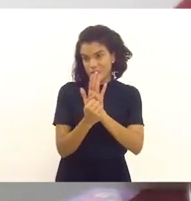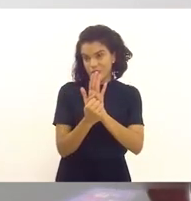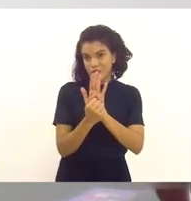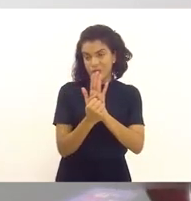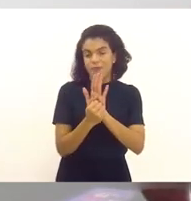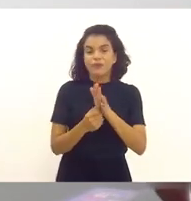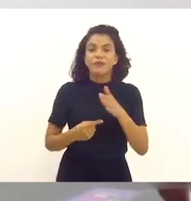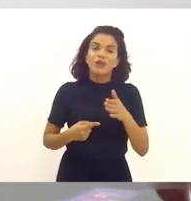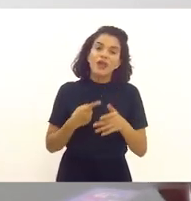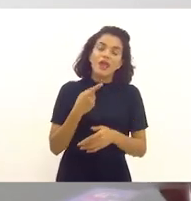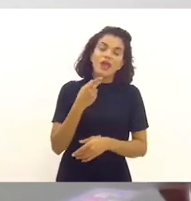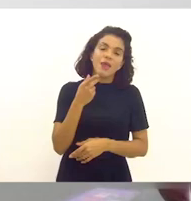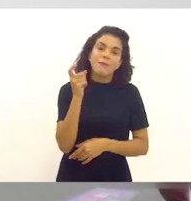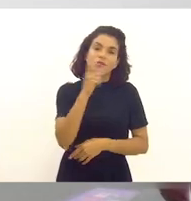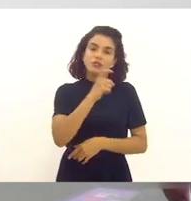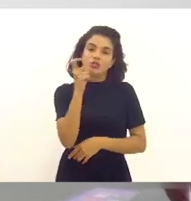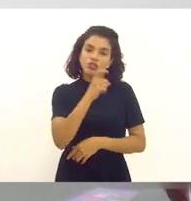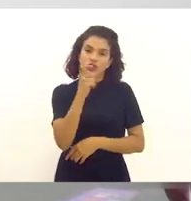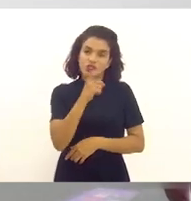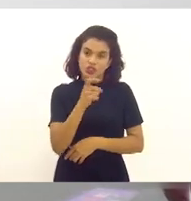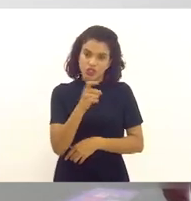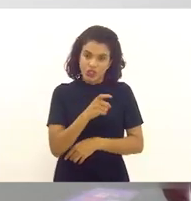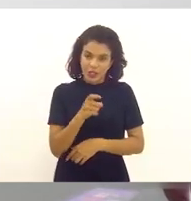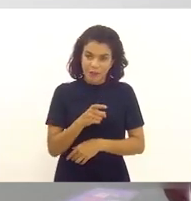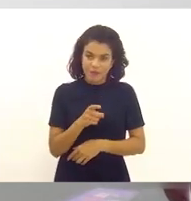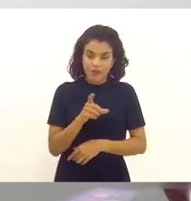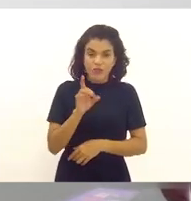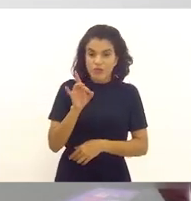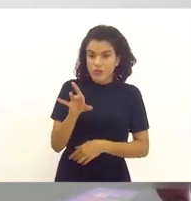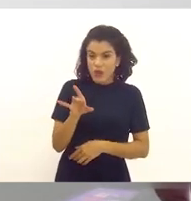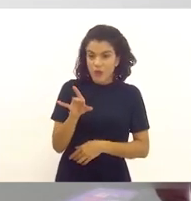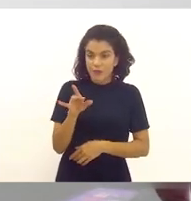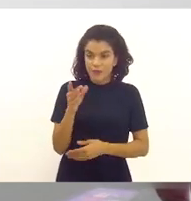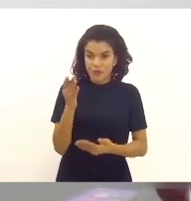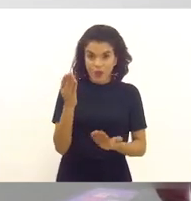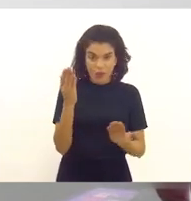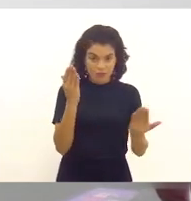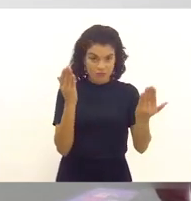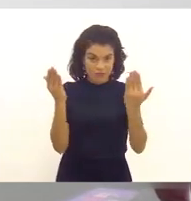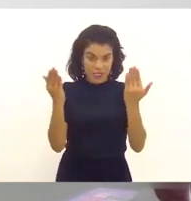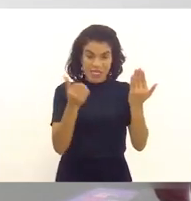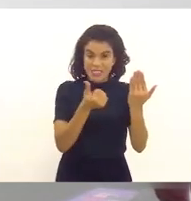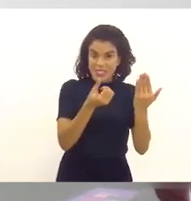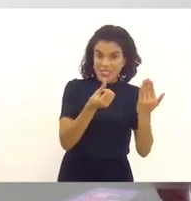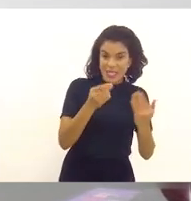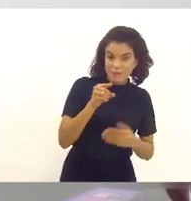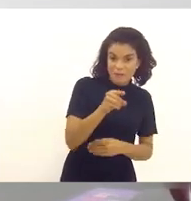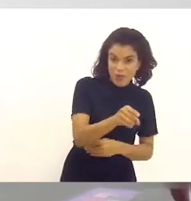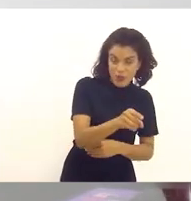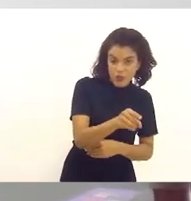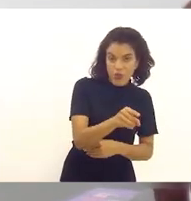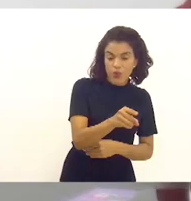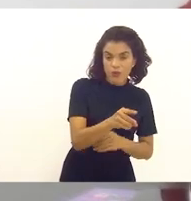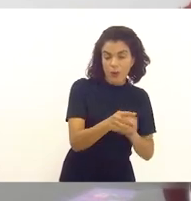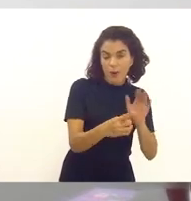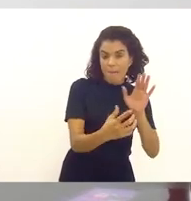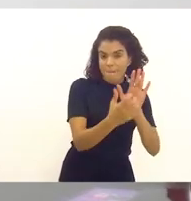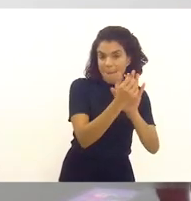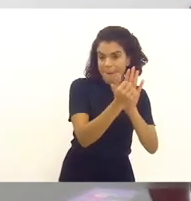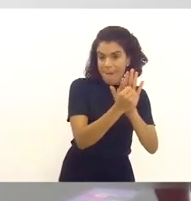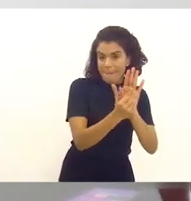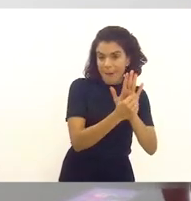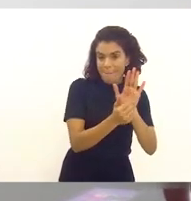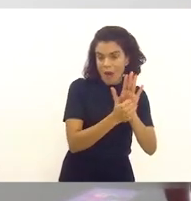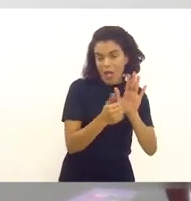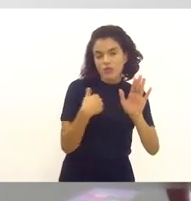caluniosa ou seja apenas de uma dimensão de 16 mil é eu sou bem